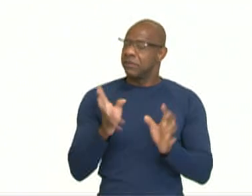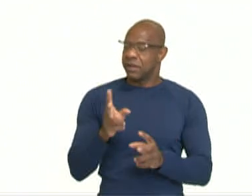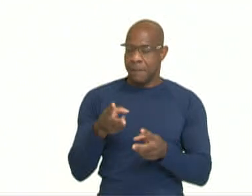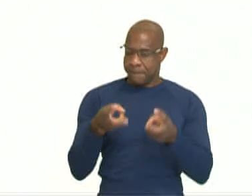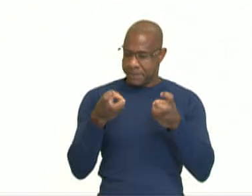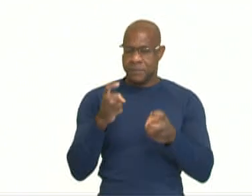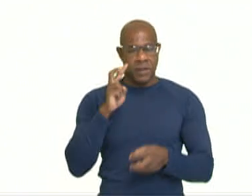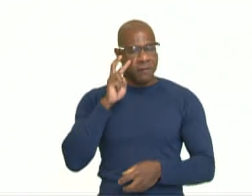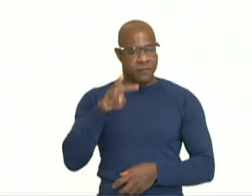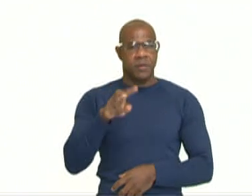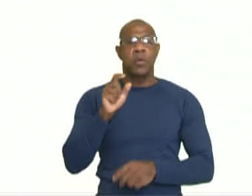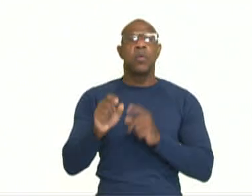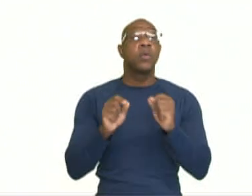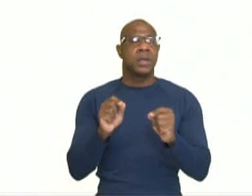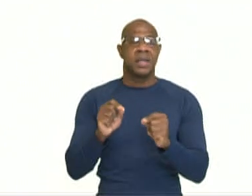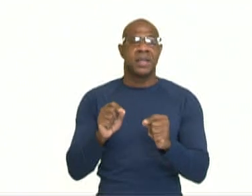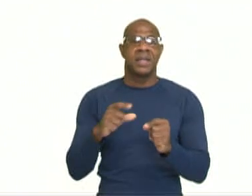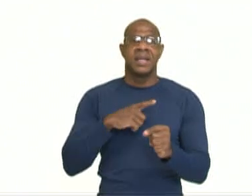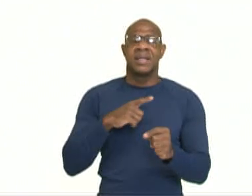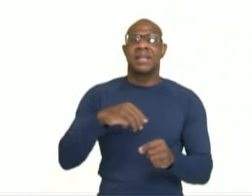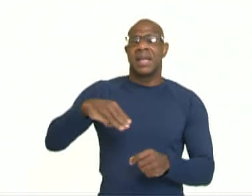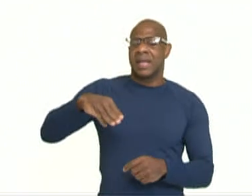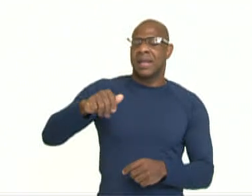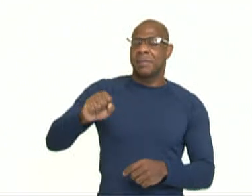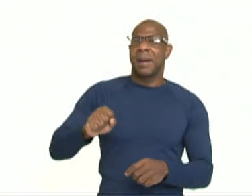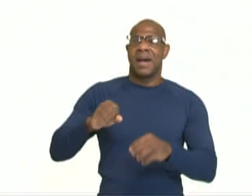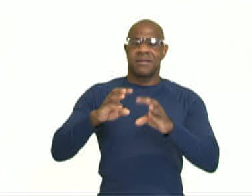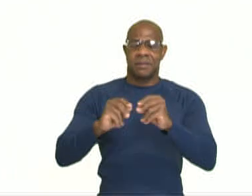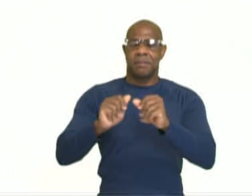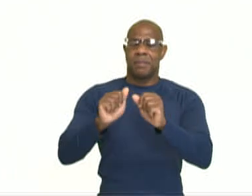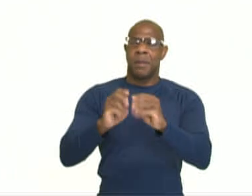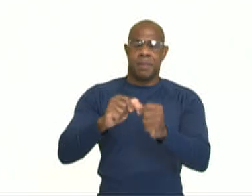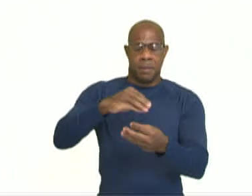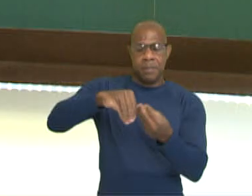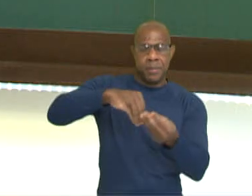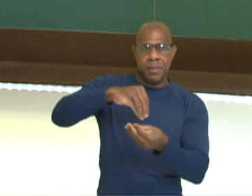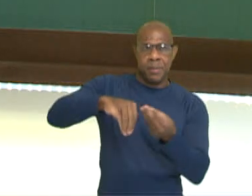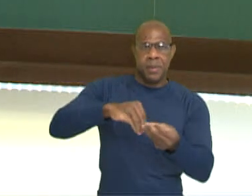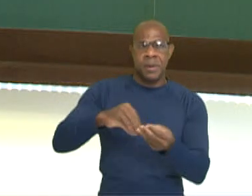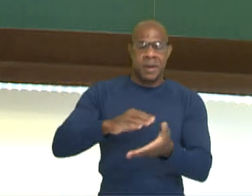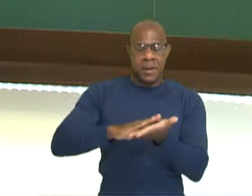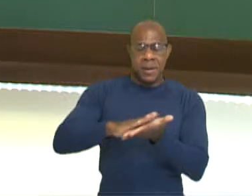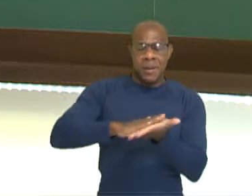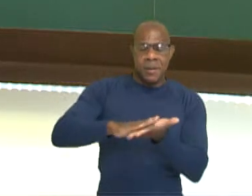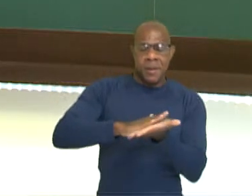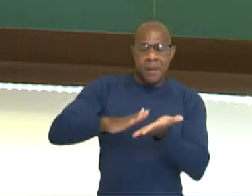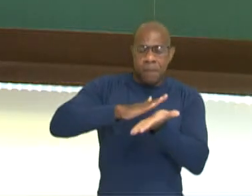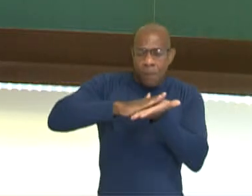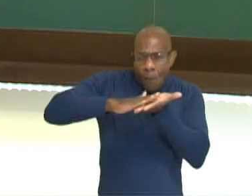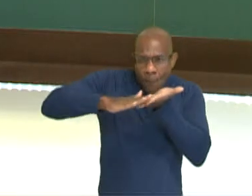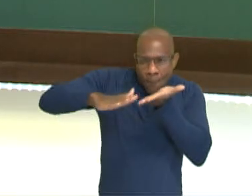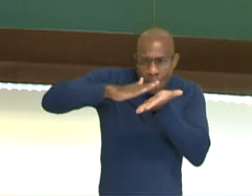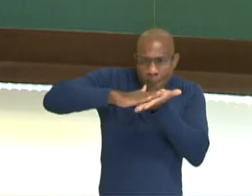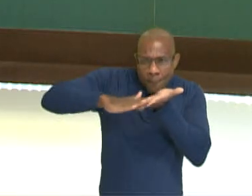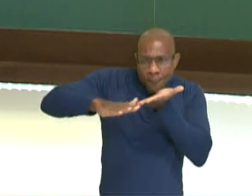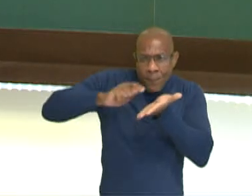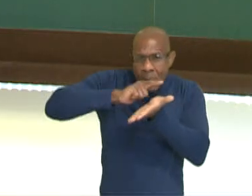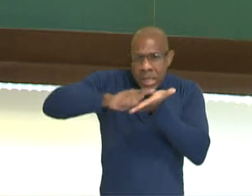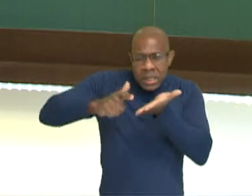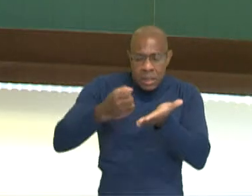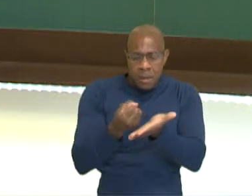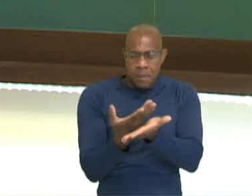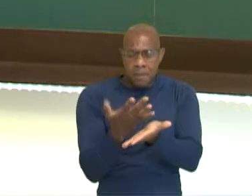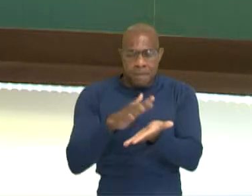há necessidade de aplicação de massa impermeabilizante para dar aquele aspecto lisinho àquele material que